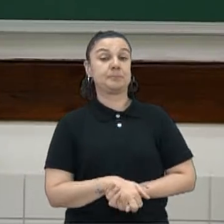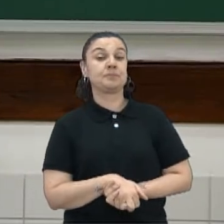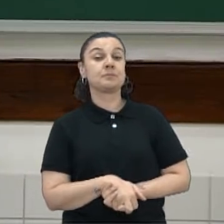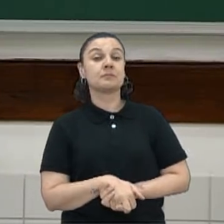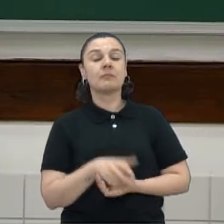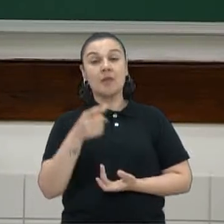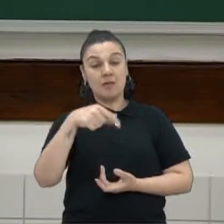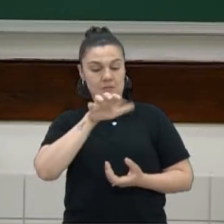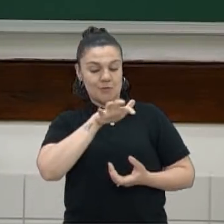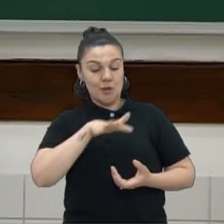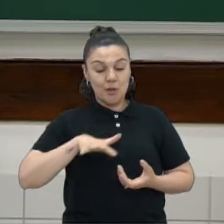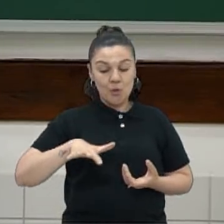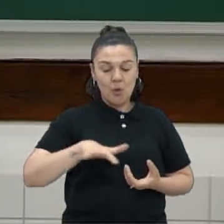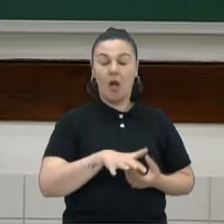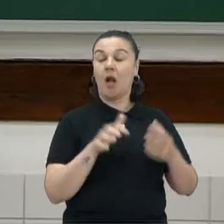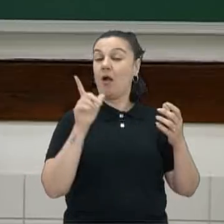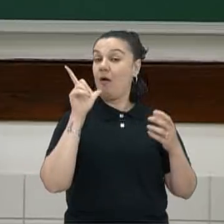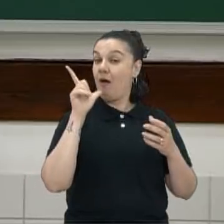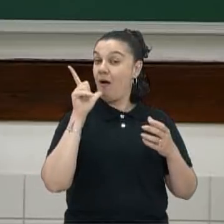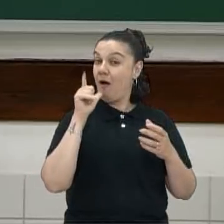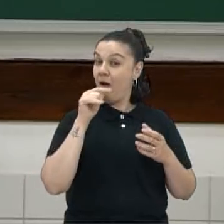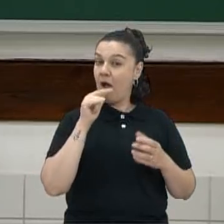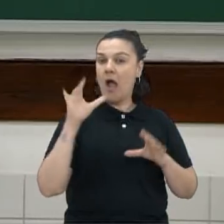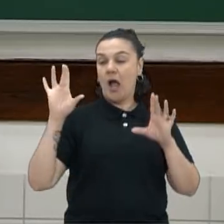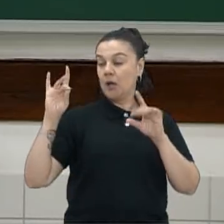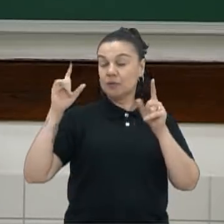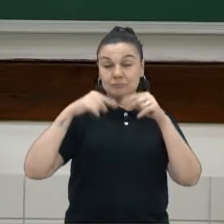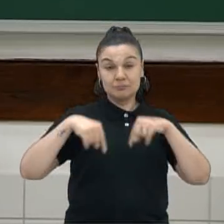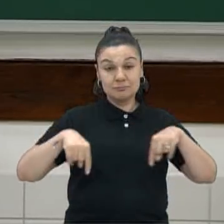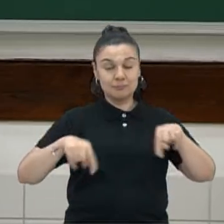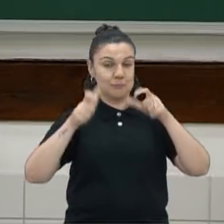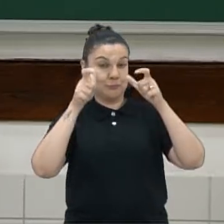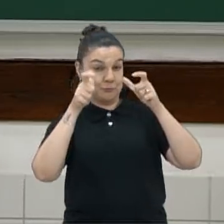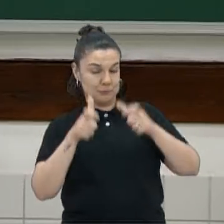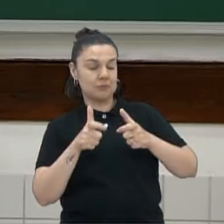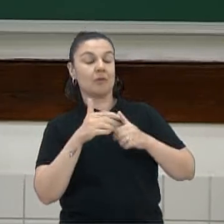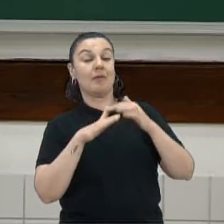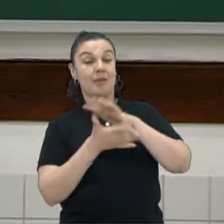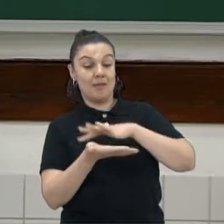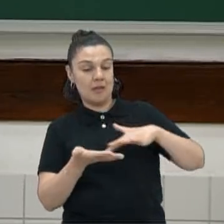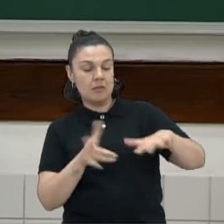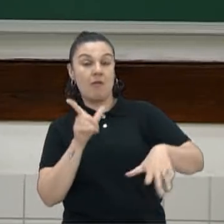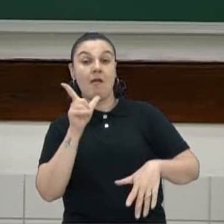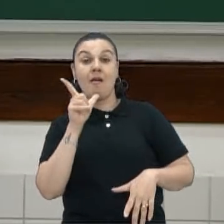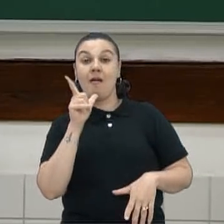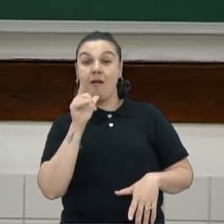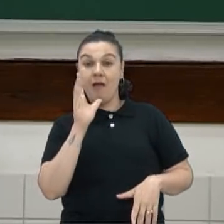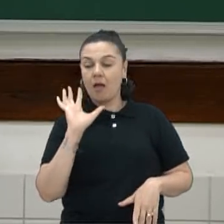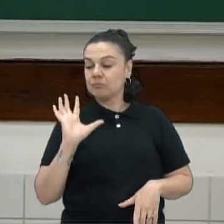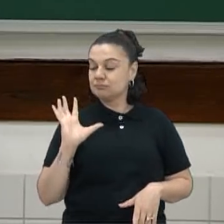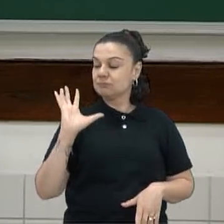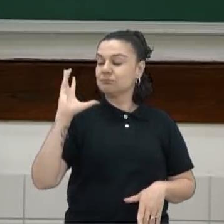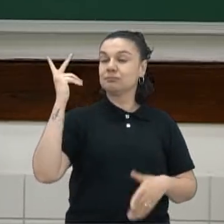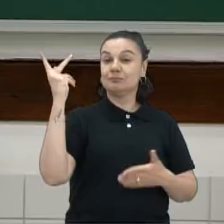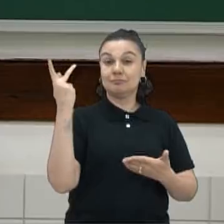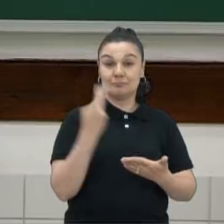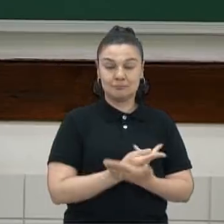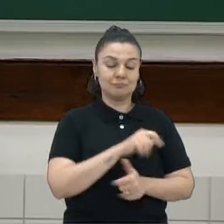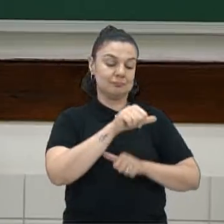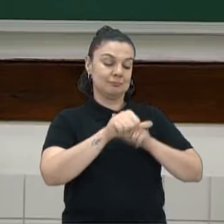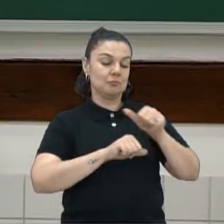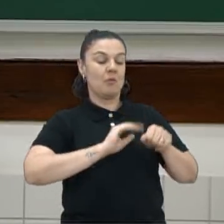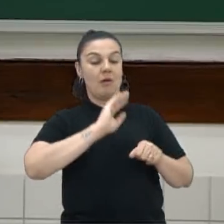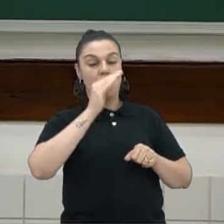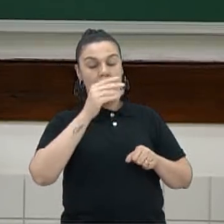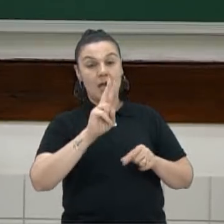Atlântica, nesses lugares tem muita água presente no ambiente. Então, é a água que vai ser o agente transformador do